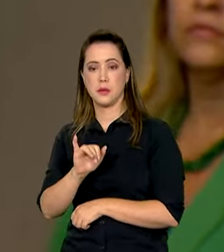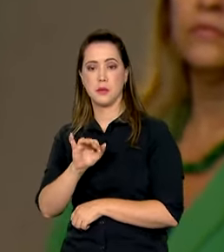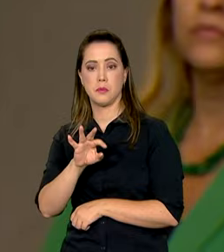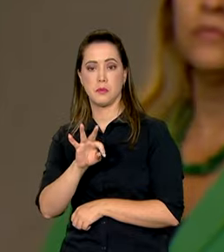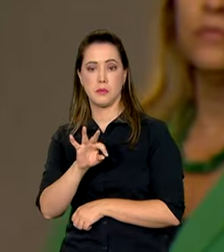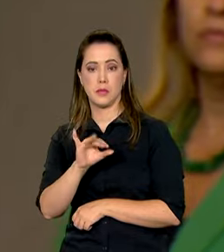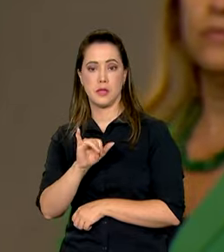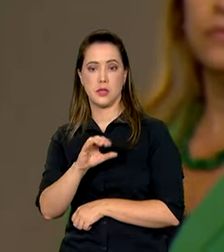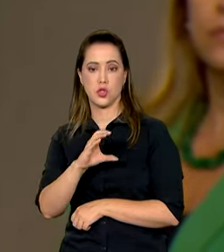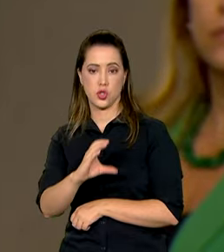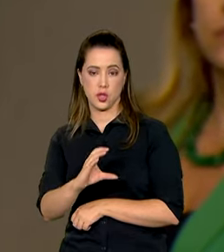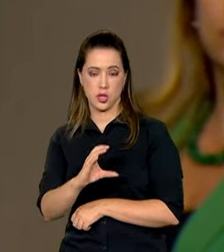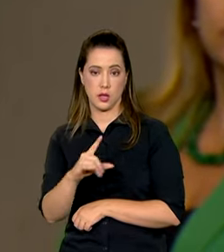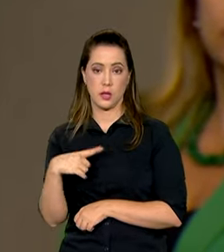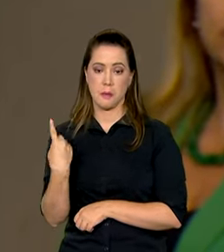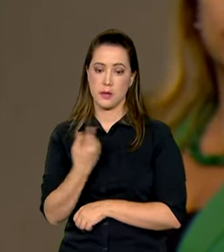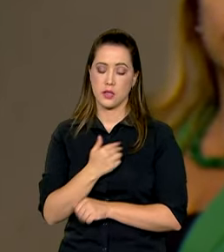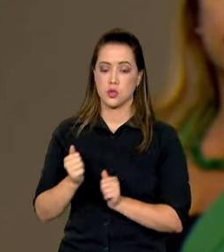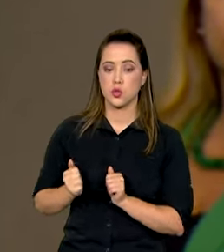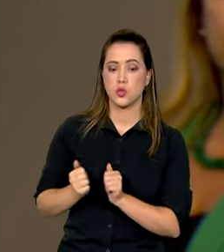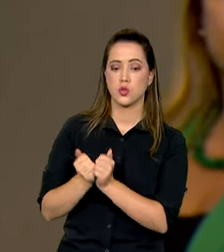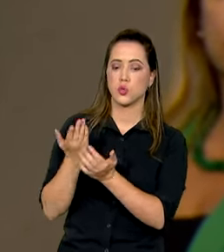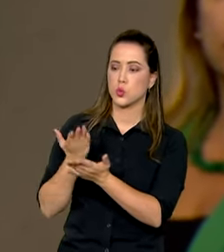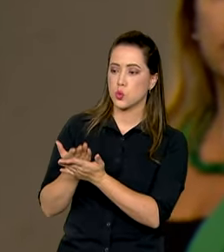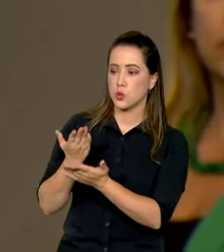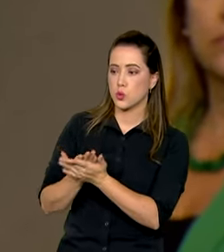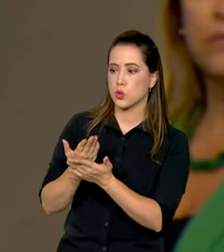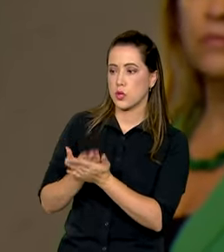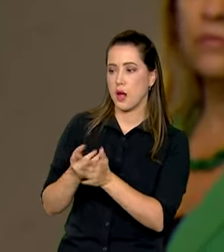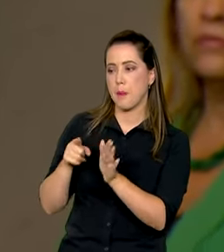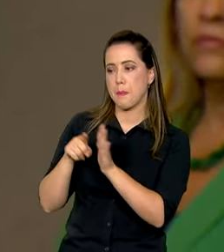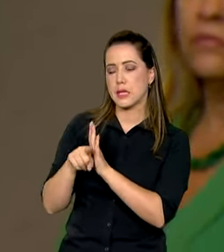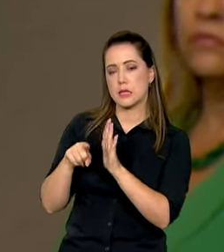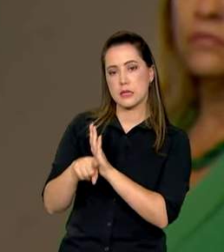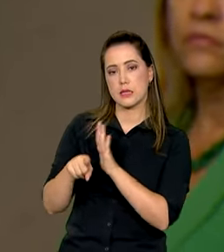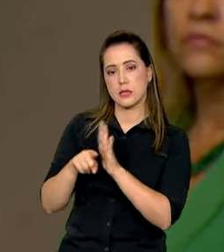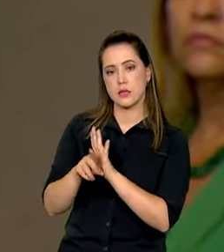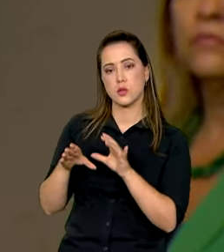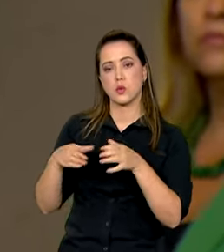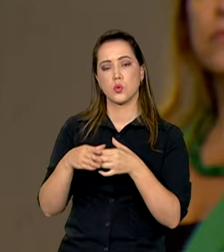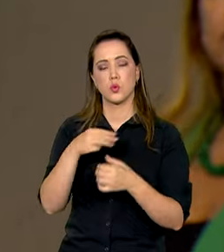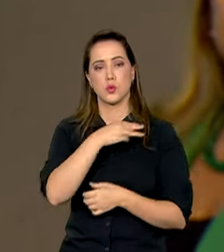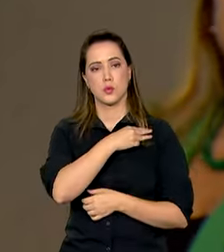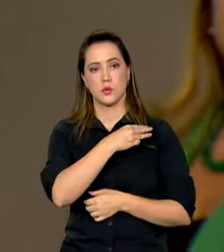juntas fazermos pesquisas junto do ensino médio,